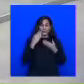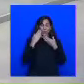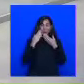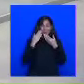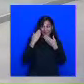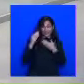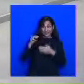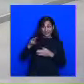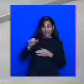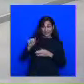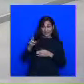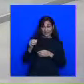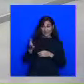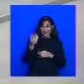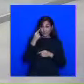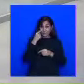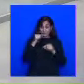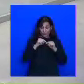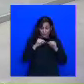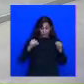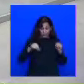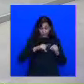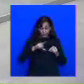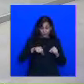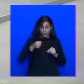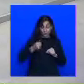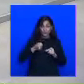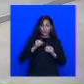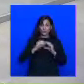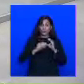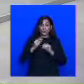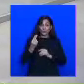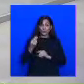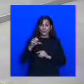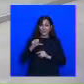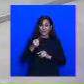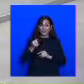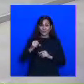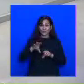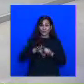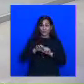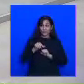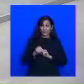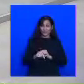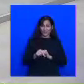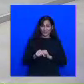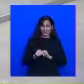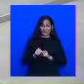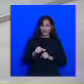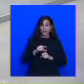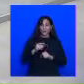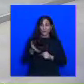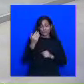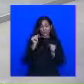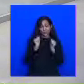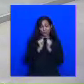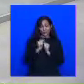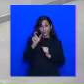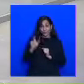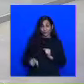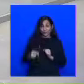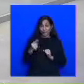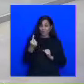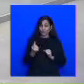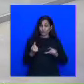Obrigado, Mariana. Vamos confirmar os números sorteados no concurso 298 do Super 7. Confira comigo.